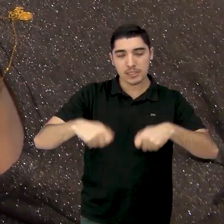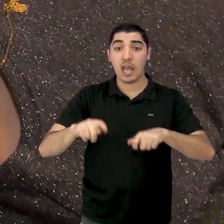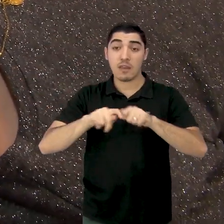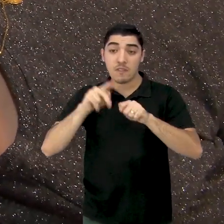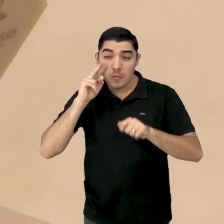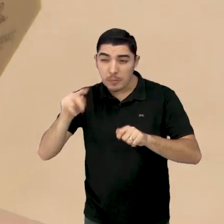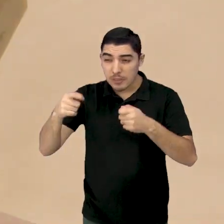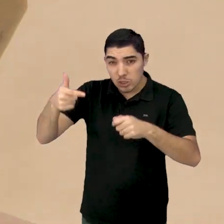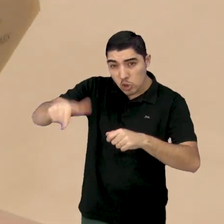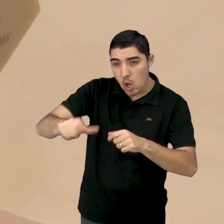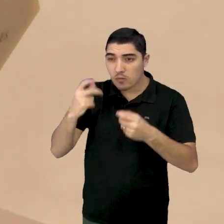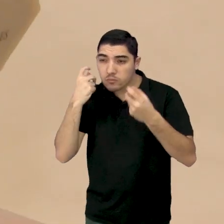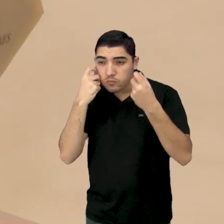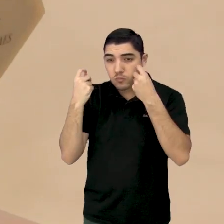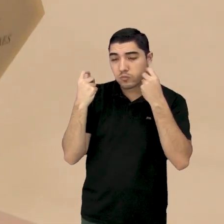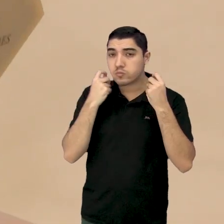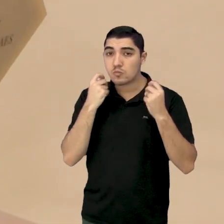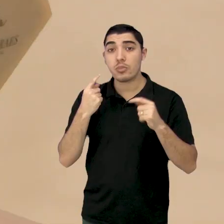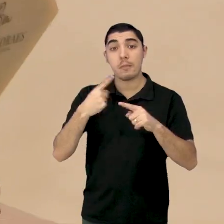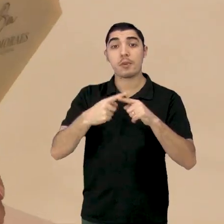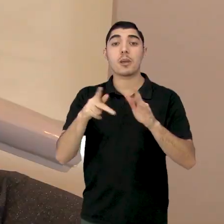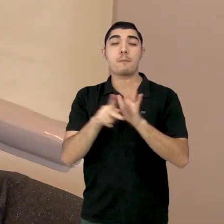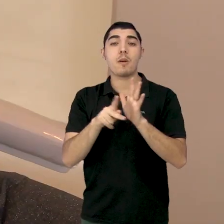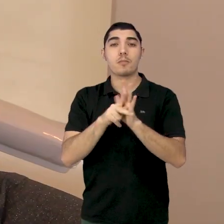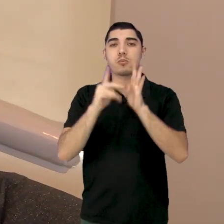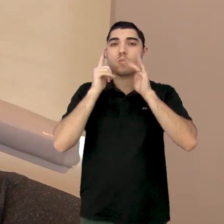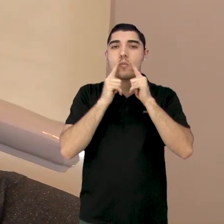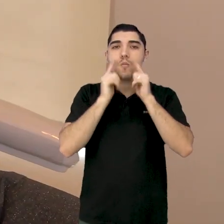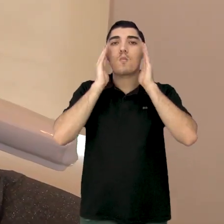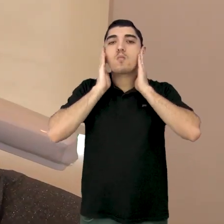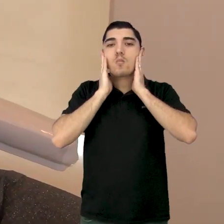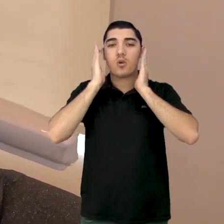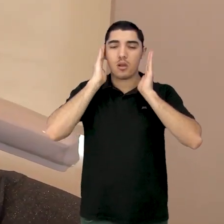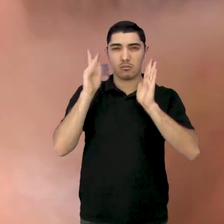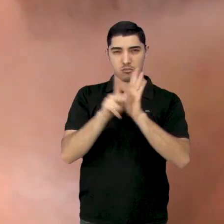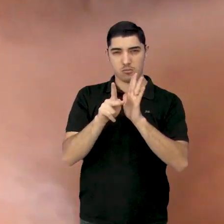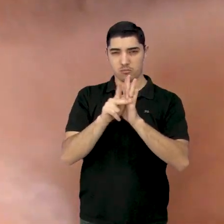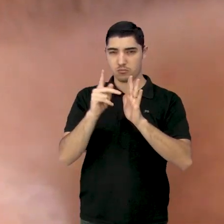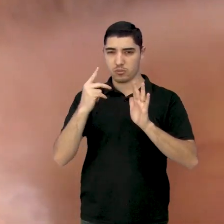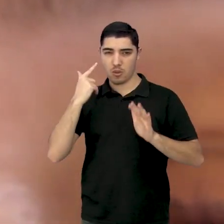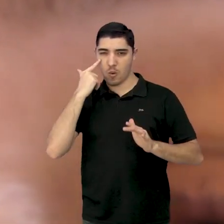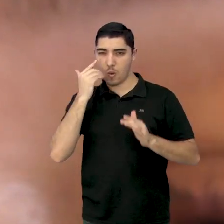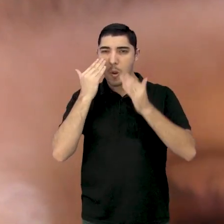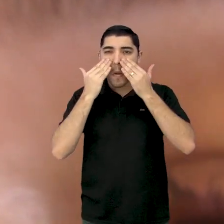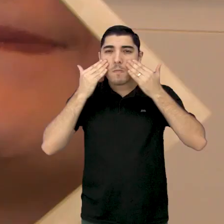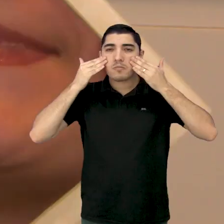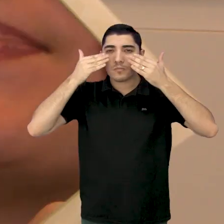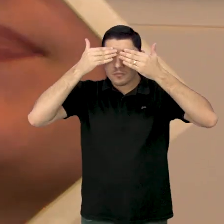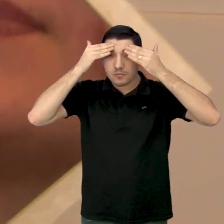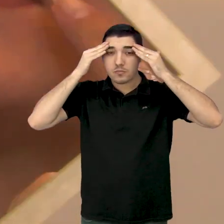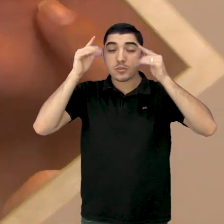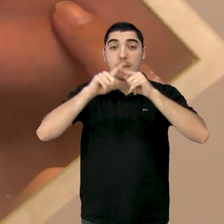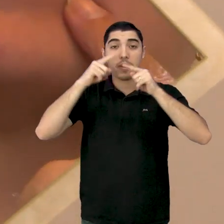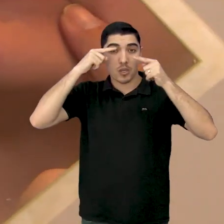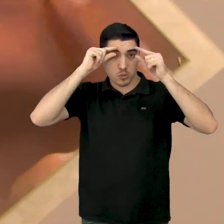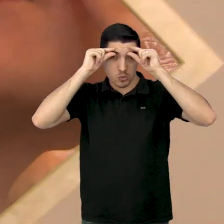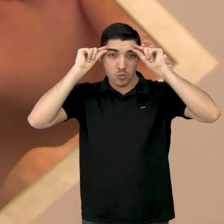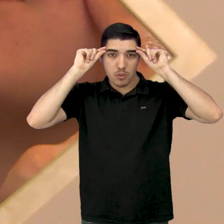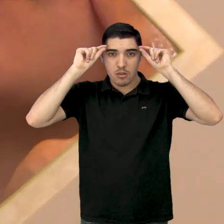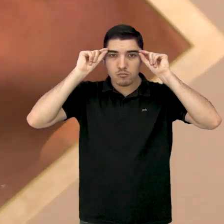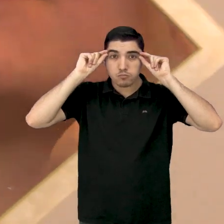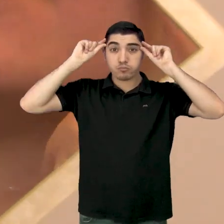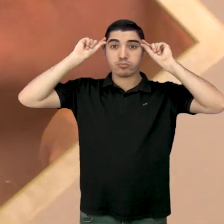utilizado para modificar a posição das estruturas anatômicas da face, como elevar as sobrancelhas, o canto da